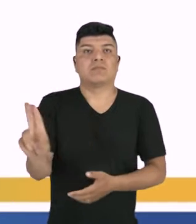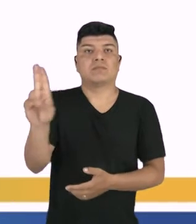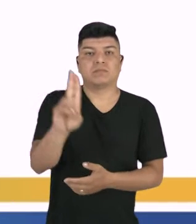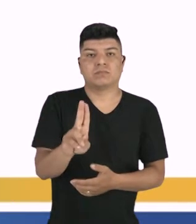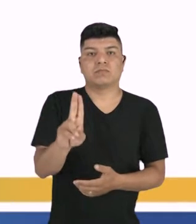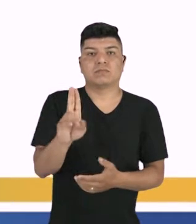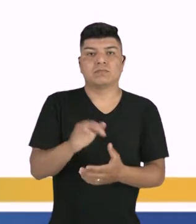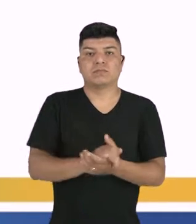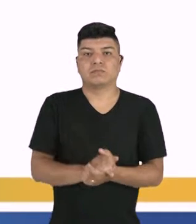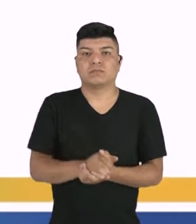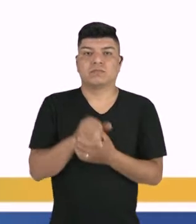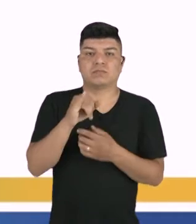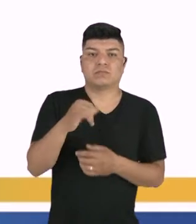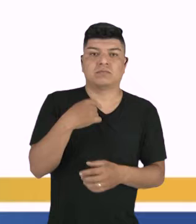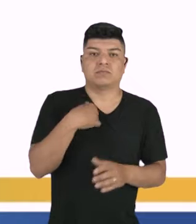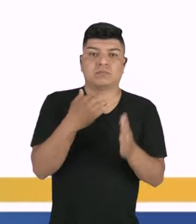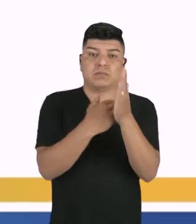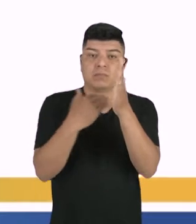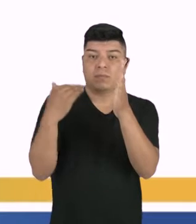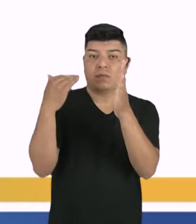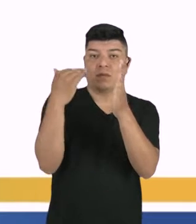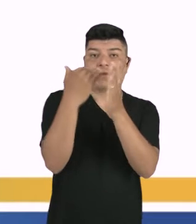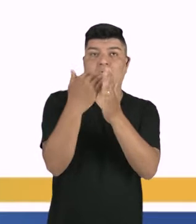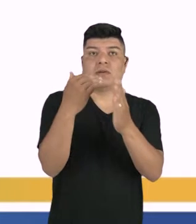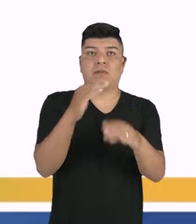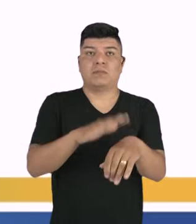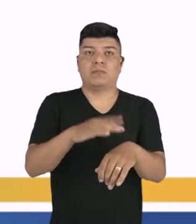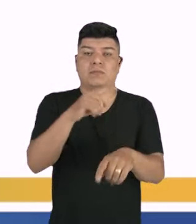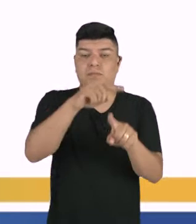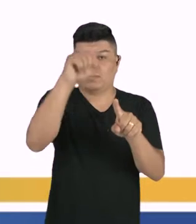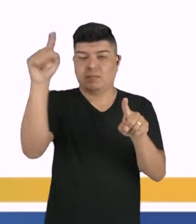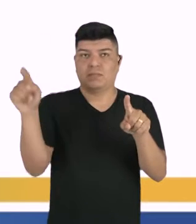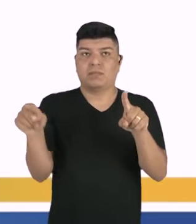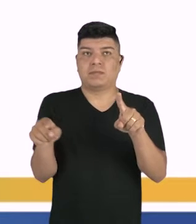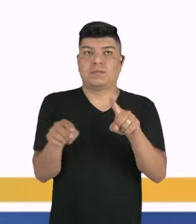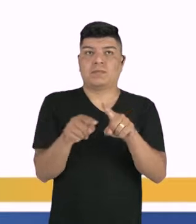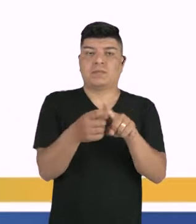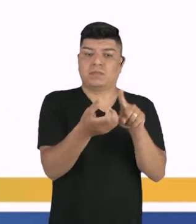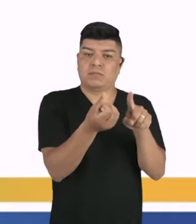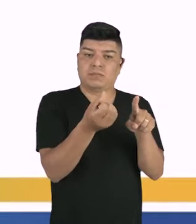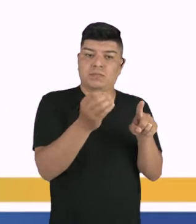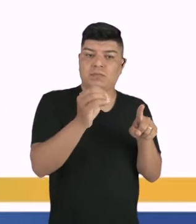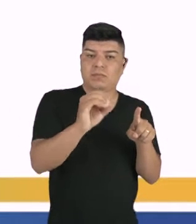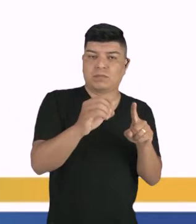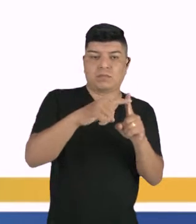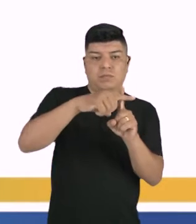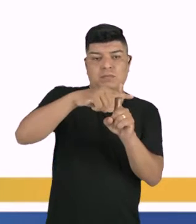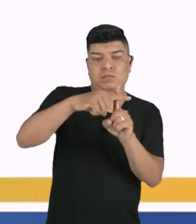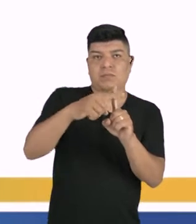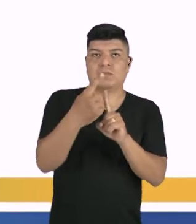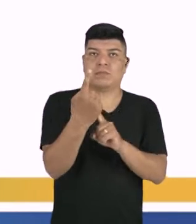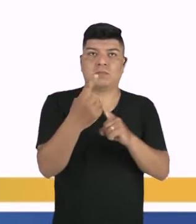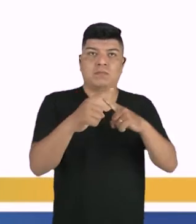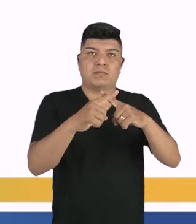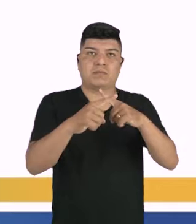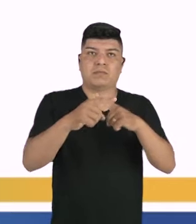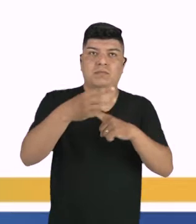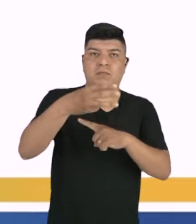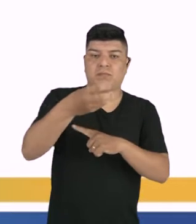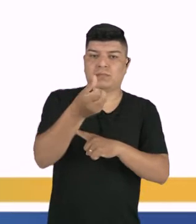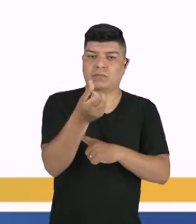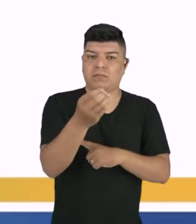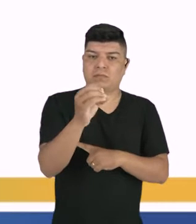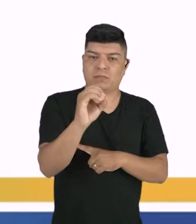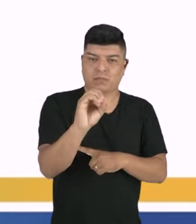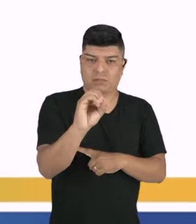utilizamos. Se eu acrescentar uma volta, então fica 60 no nosso exemplo, mais 1 vezes 360,